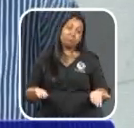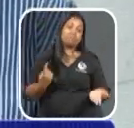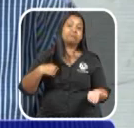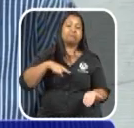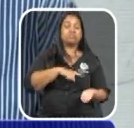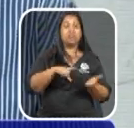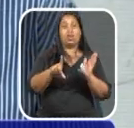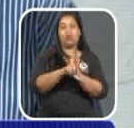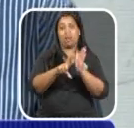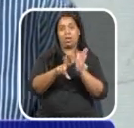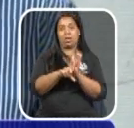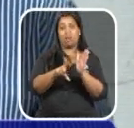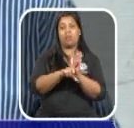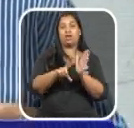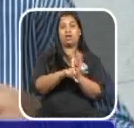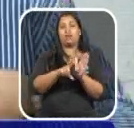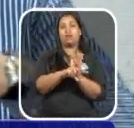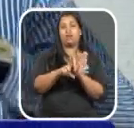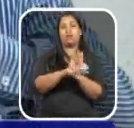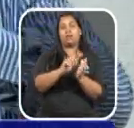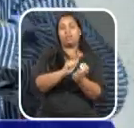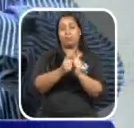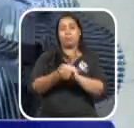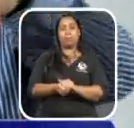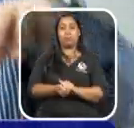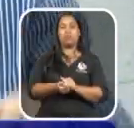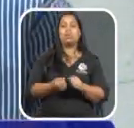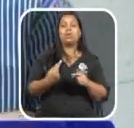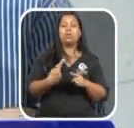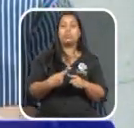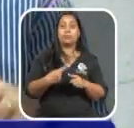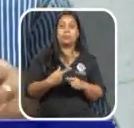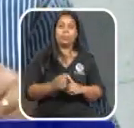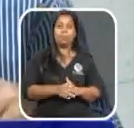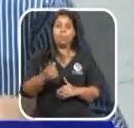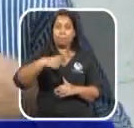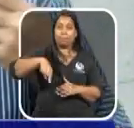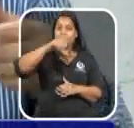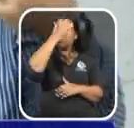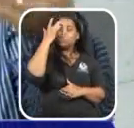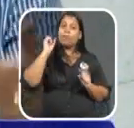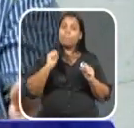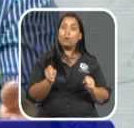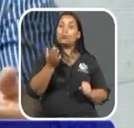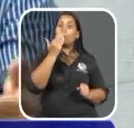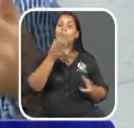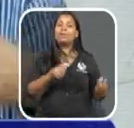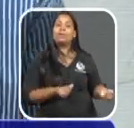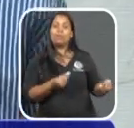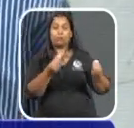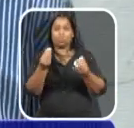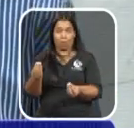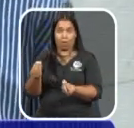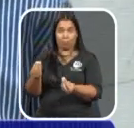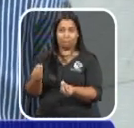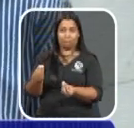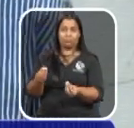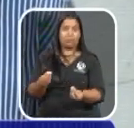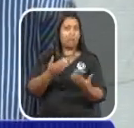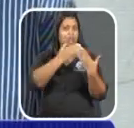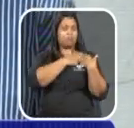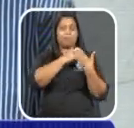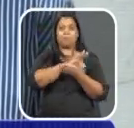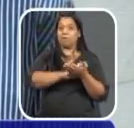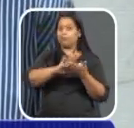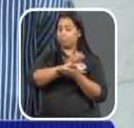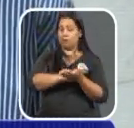regulamentamos essa lei no município para que esses segmentos possam doar esses alimentos sem que sejam responsabilizados.